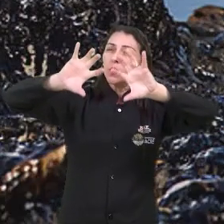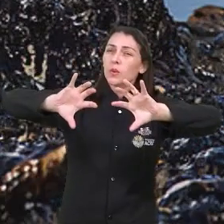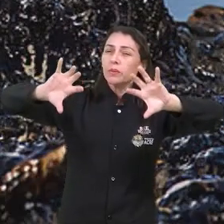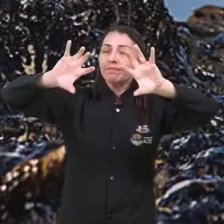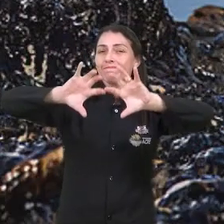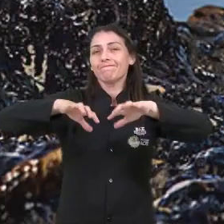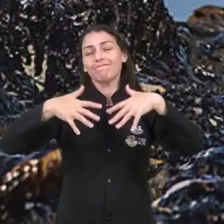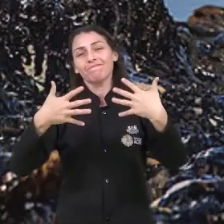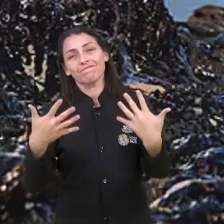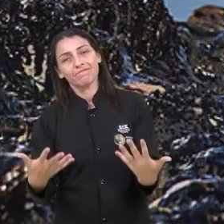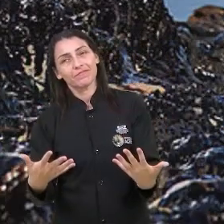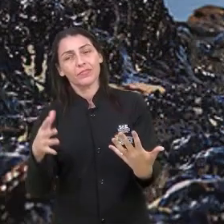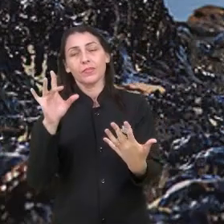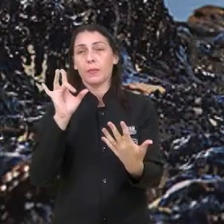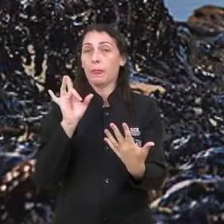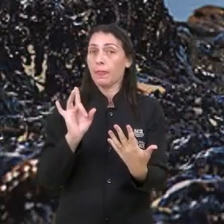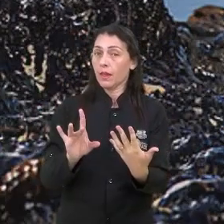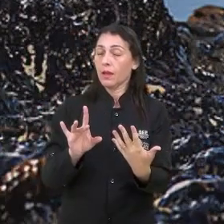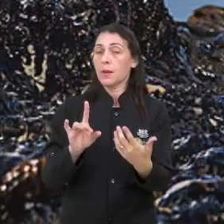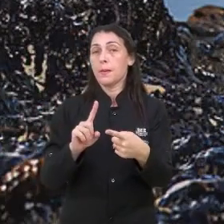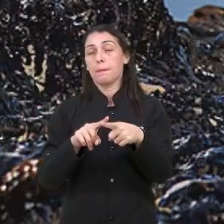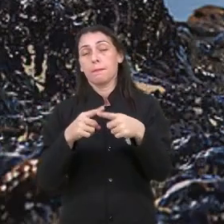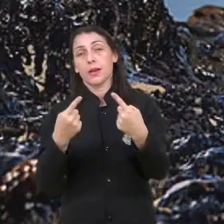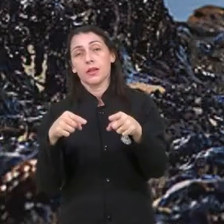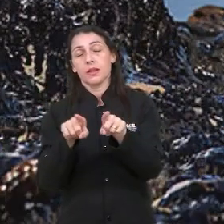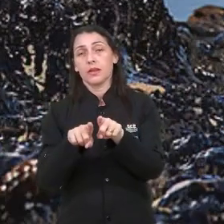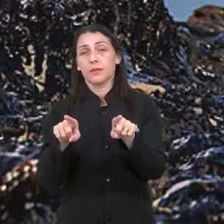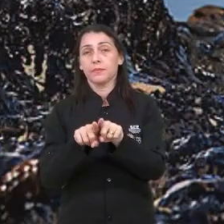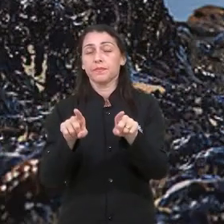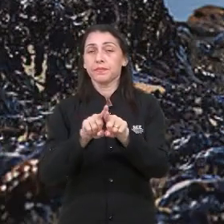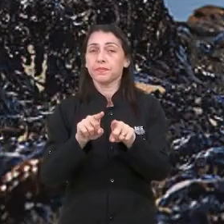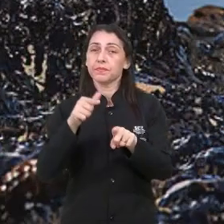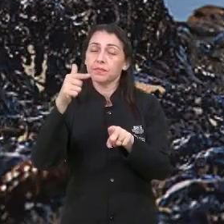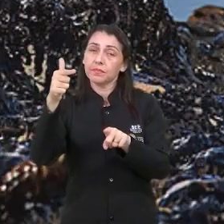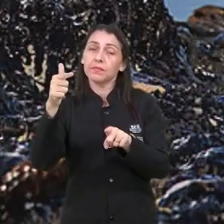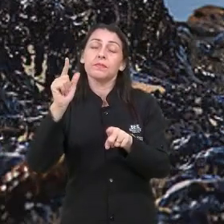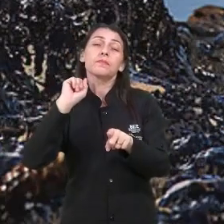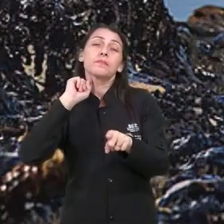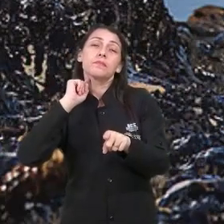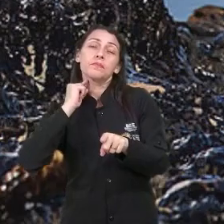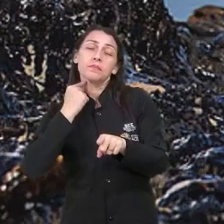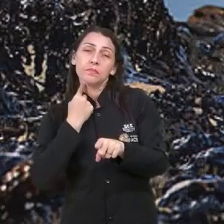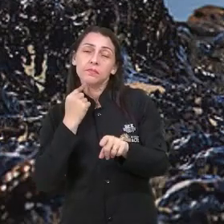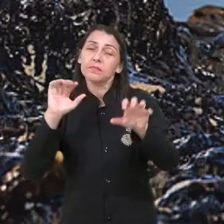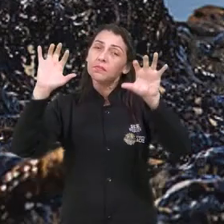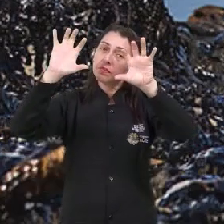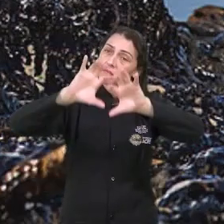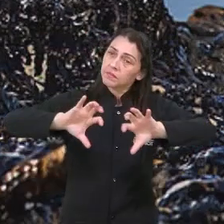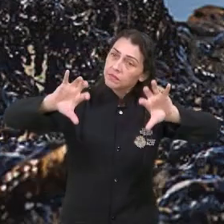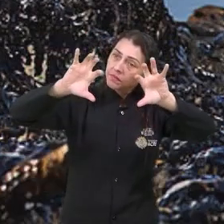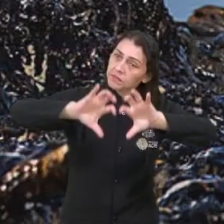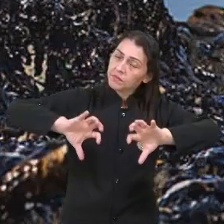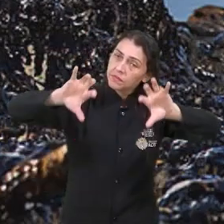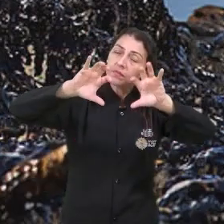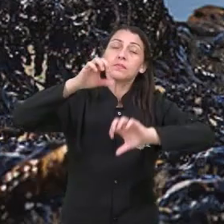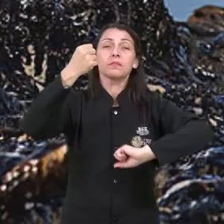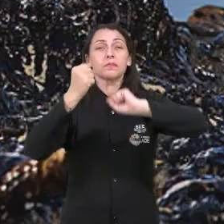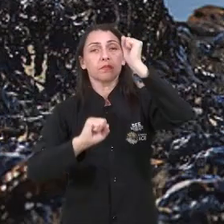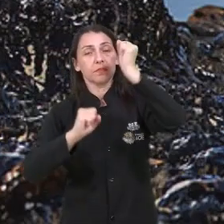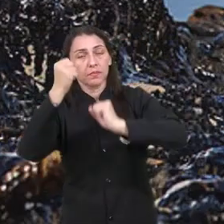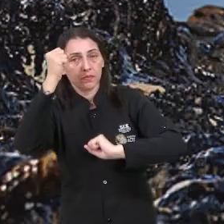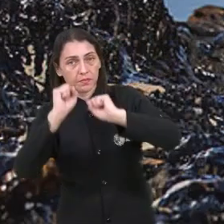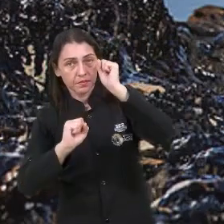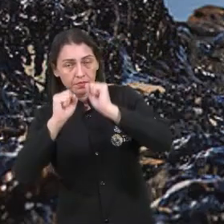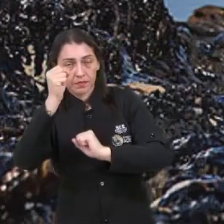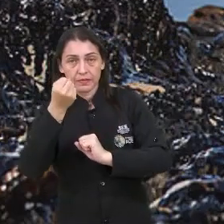atmosfera. Né? Não só a emissão de gases poluentes, como também outras formas, né, de poluição que essas indústrias,